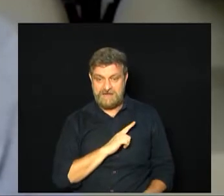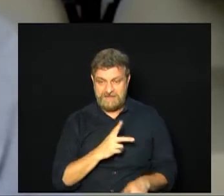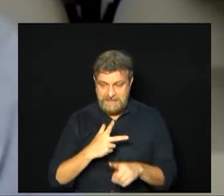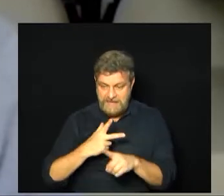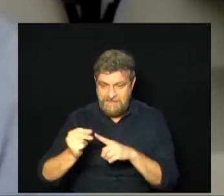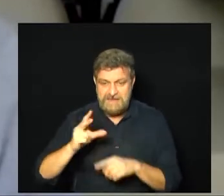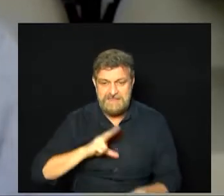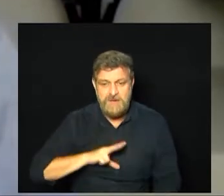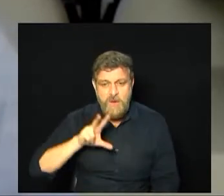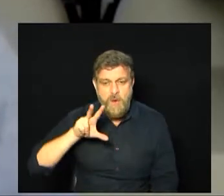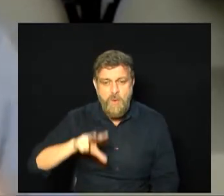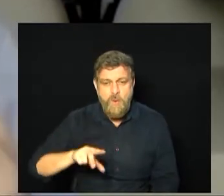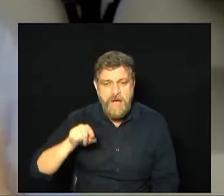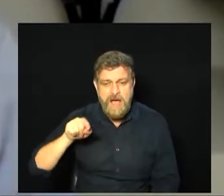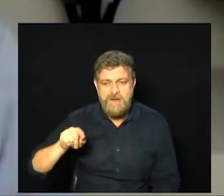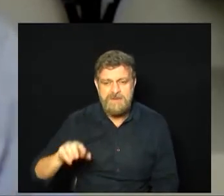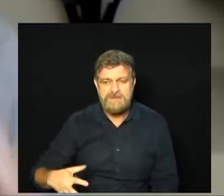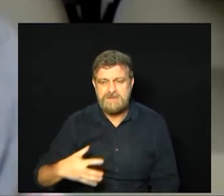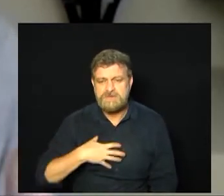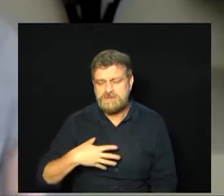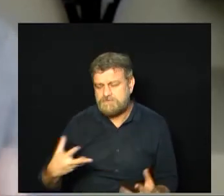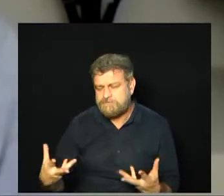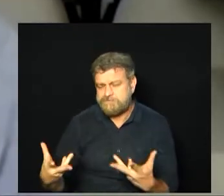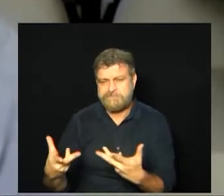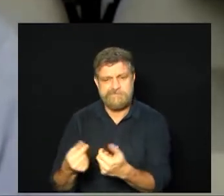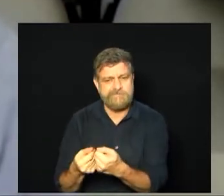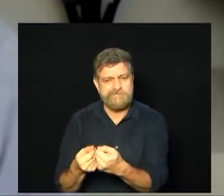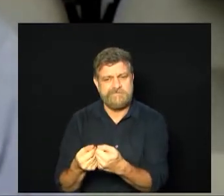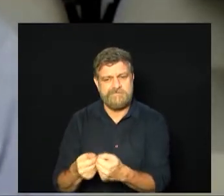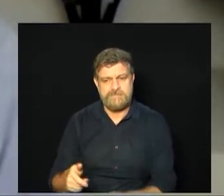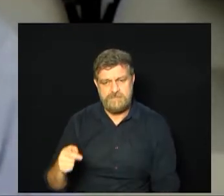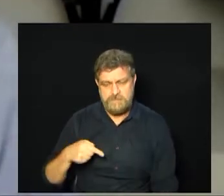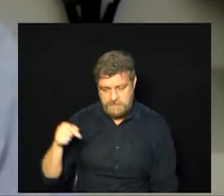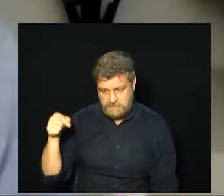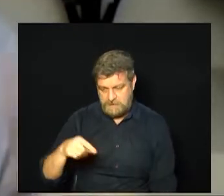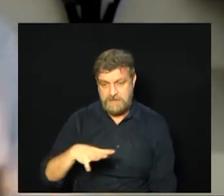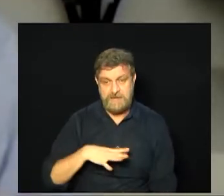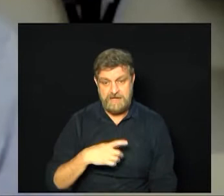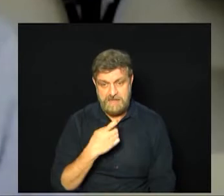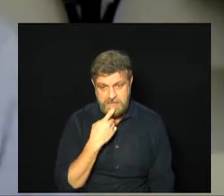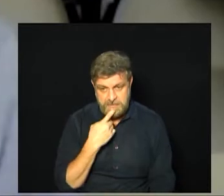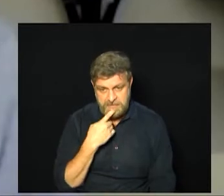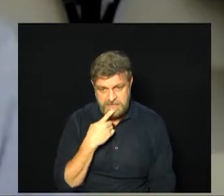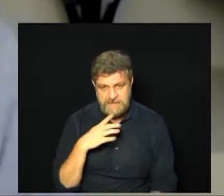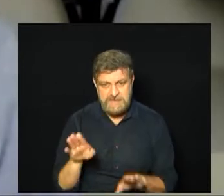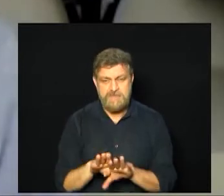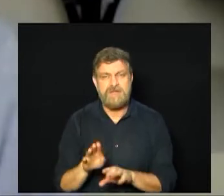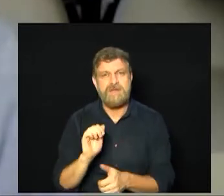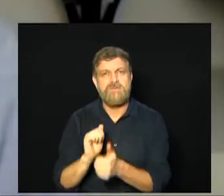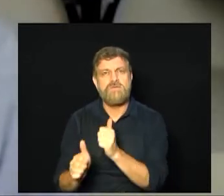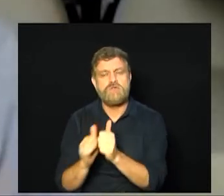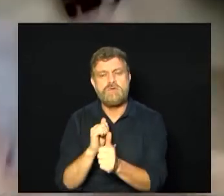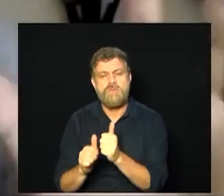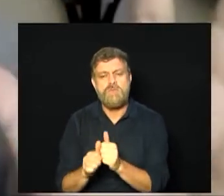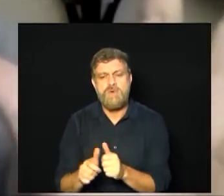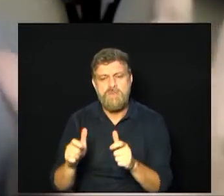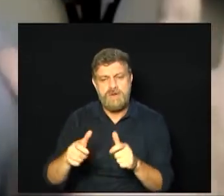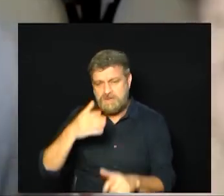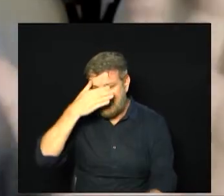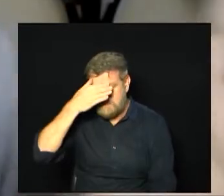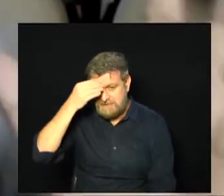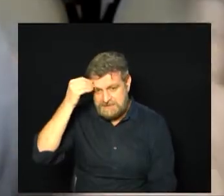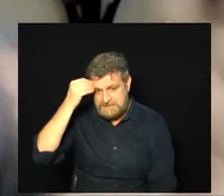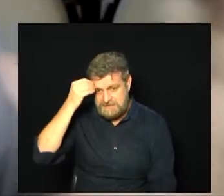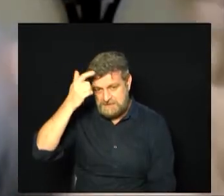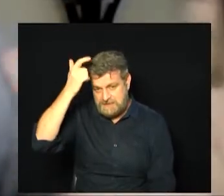Vasco a semifinal de uma forma brilhante, os dois jogos. Tanto aí em Campinas, quanto um jogo que eu não esqueço também. Eu